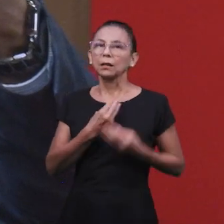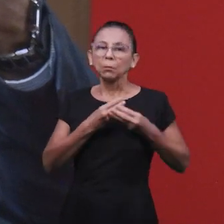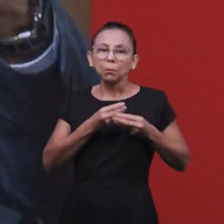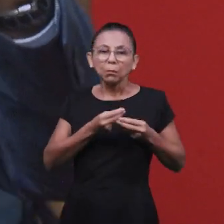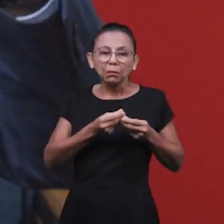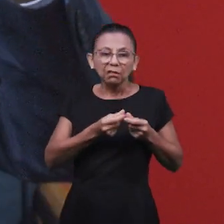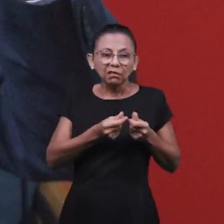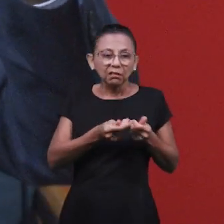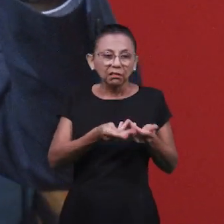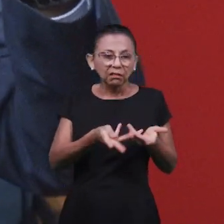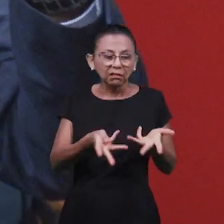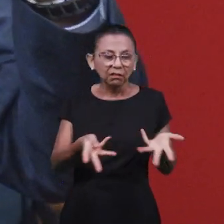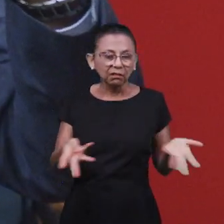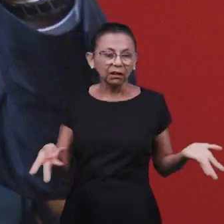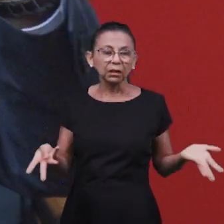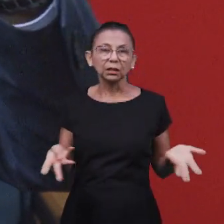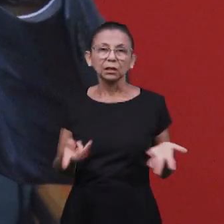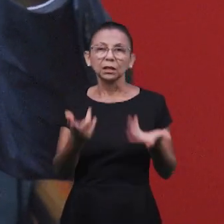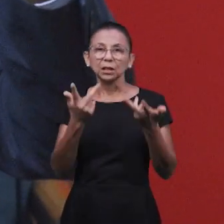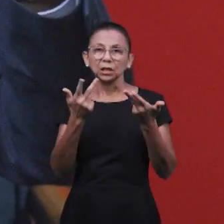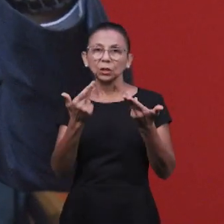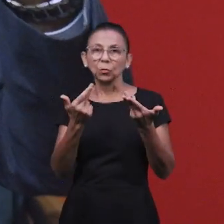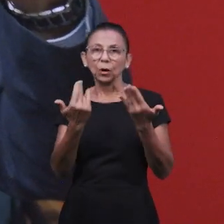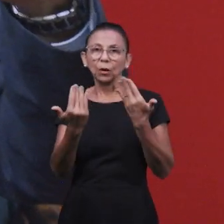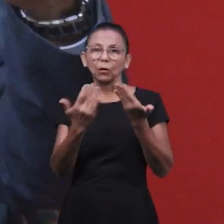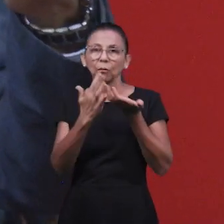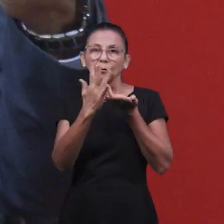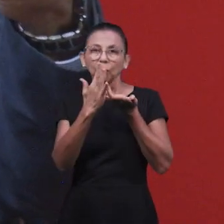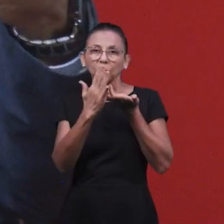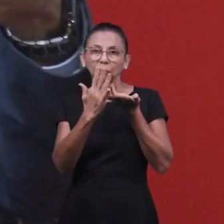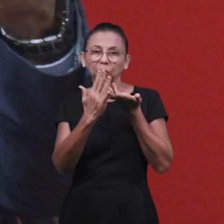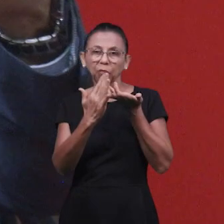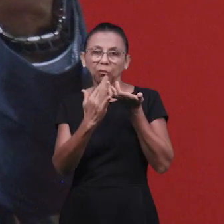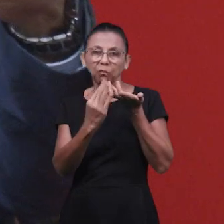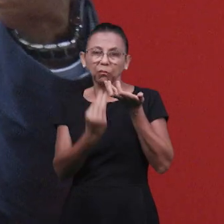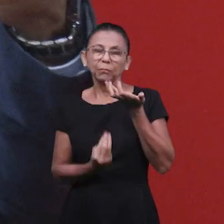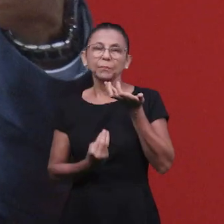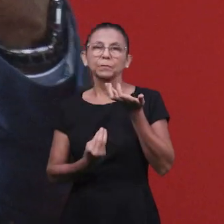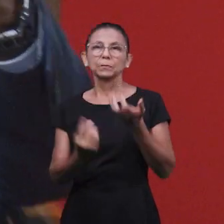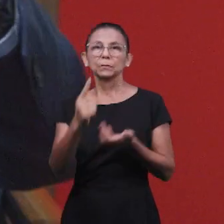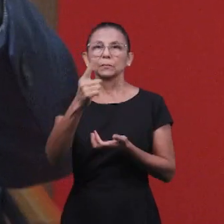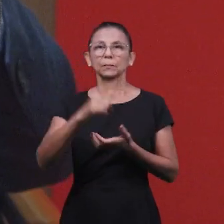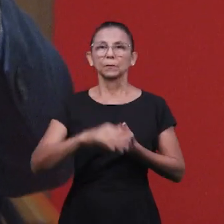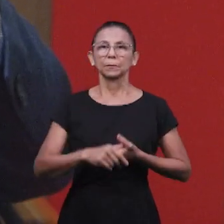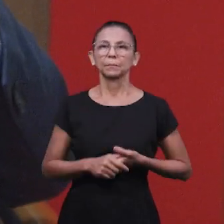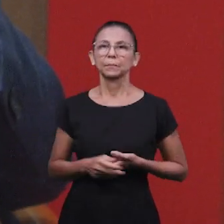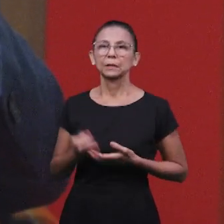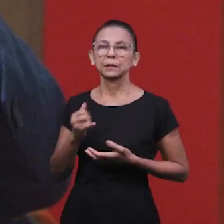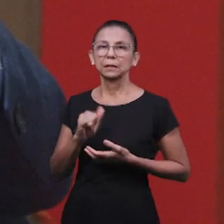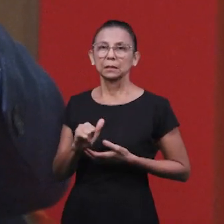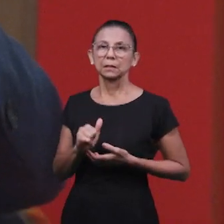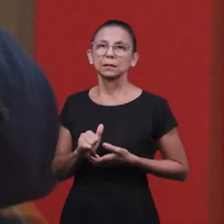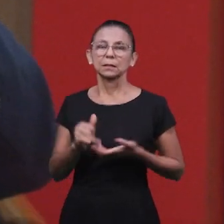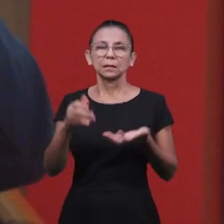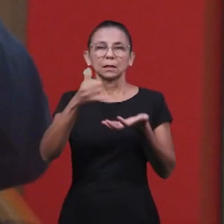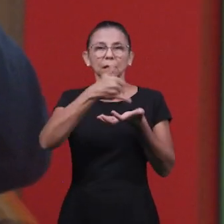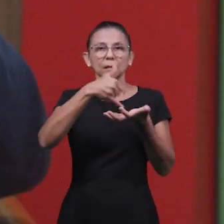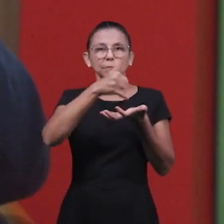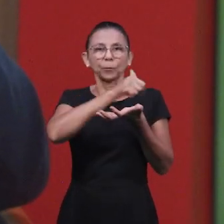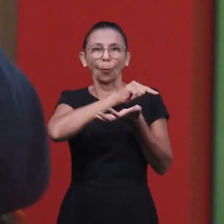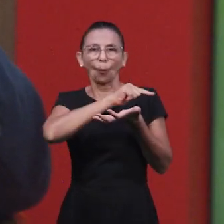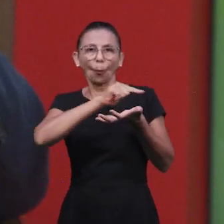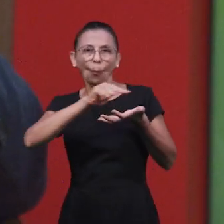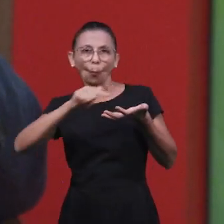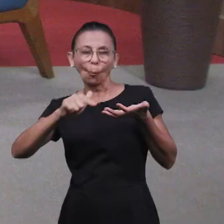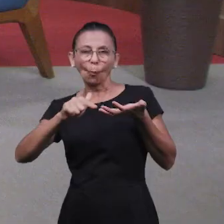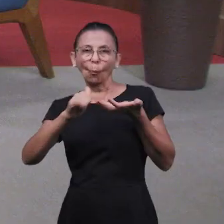esperança, ela não vai se apagando como a chama vai se apagando. Não é? Se falta azeite, a chama vai